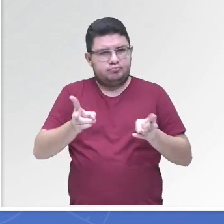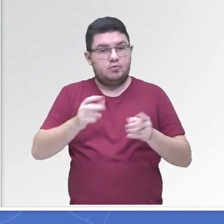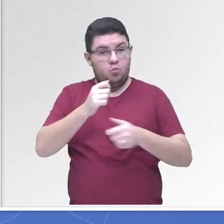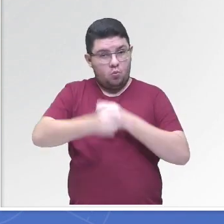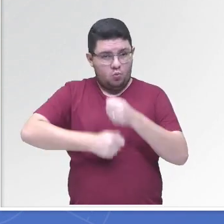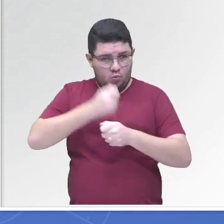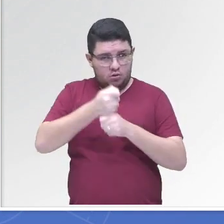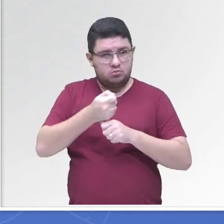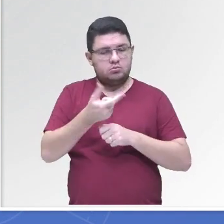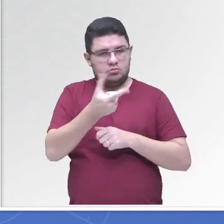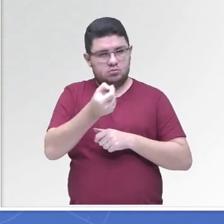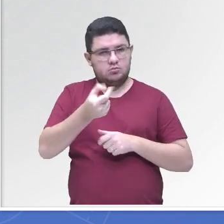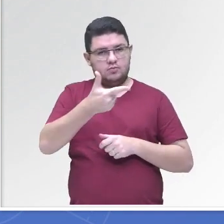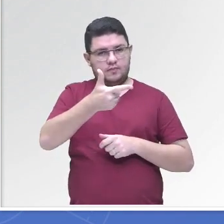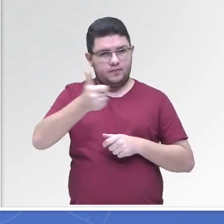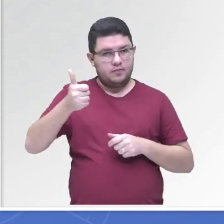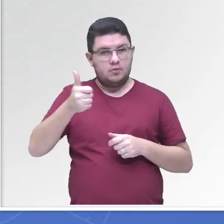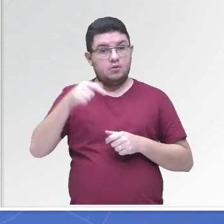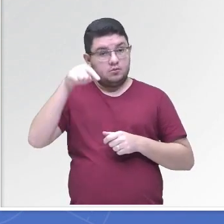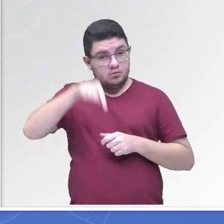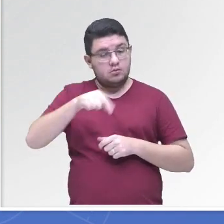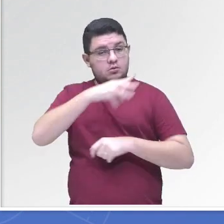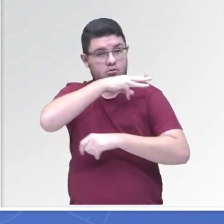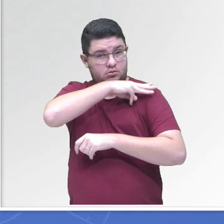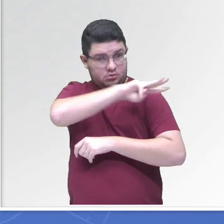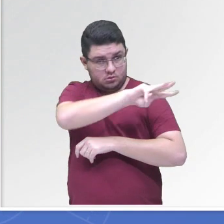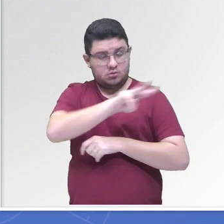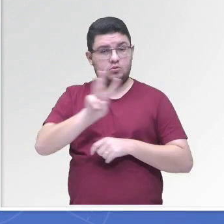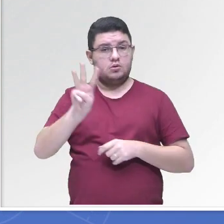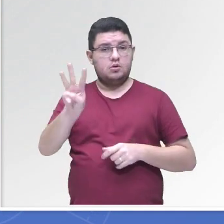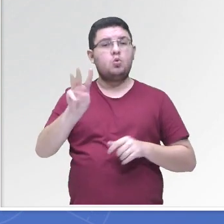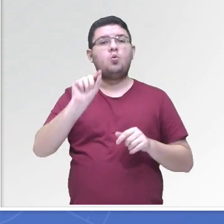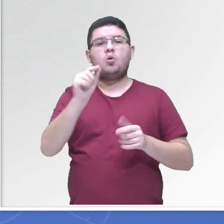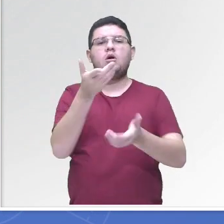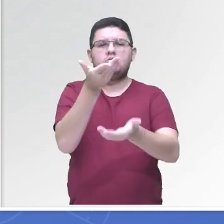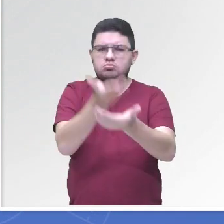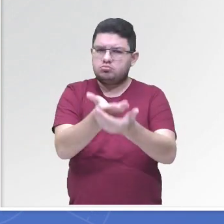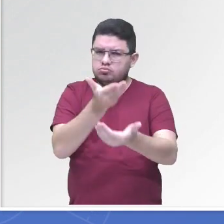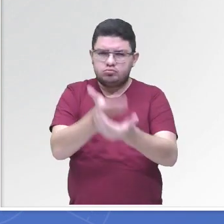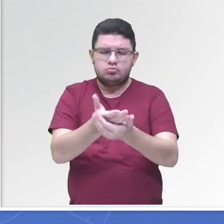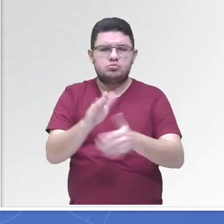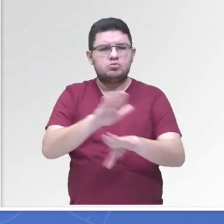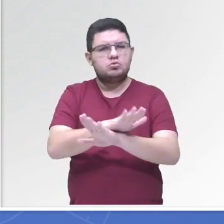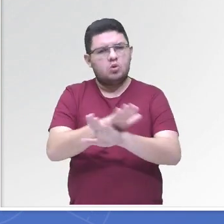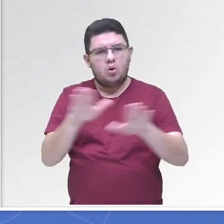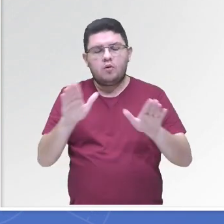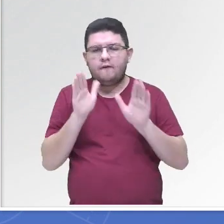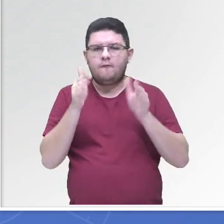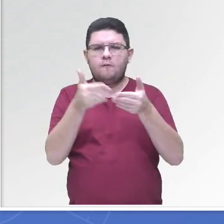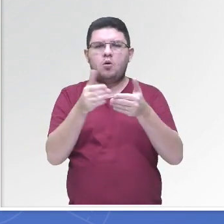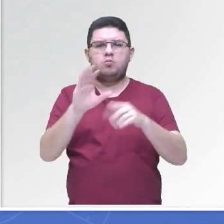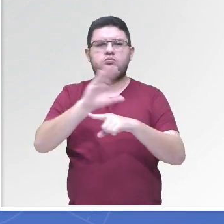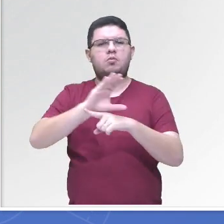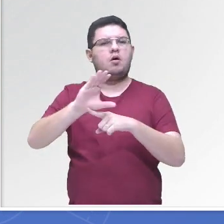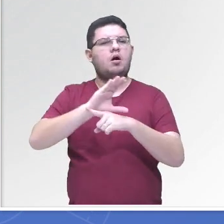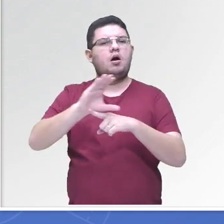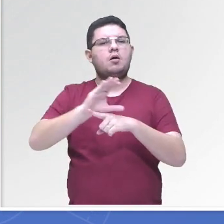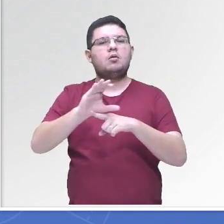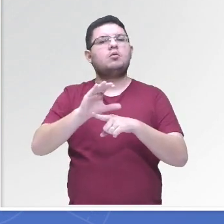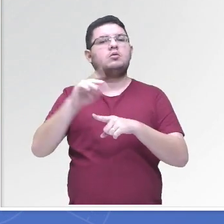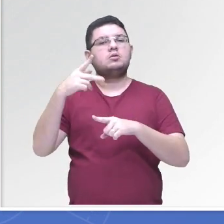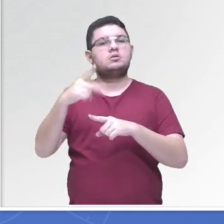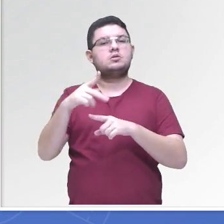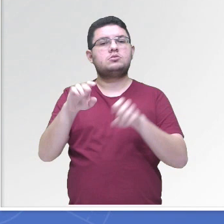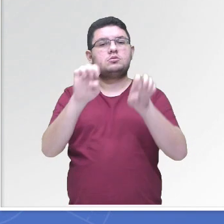série inteira, tá? A gente vai falar somente de carbono, das suas propriedades, a gente vai conhecer um